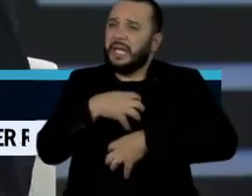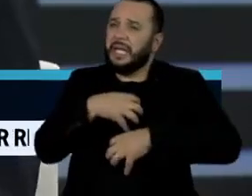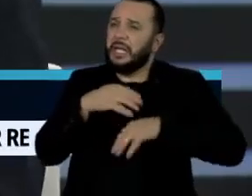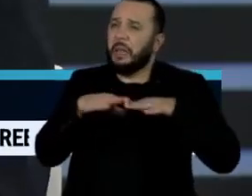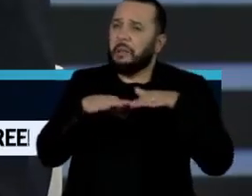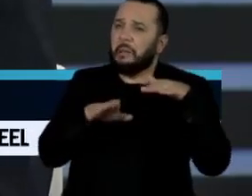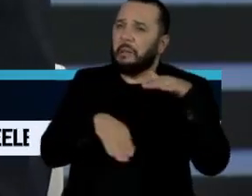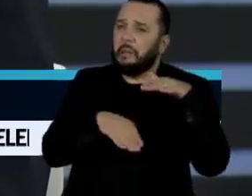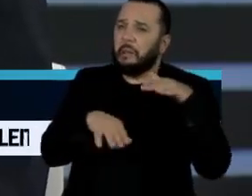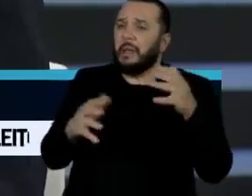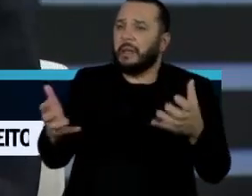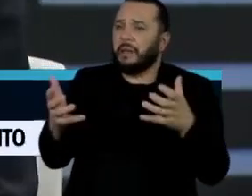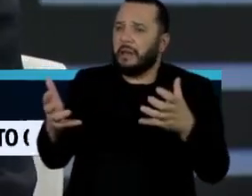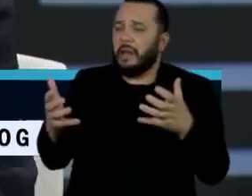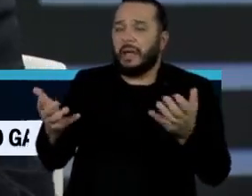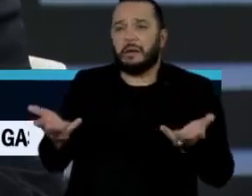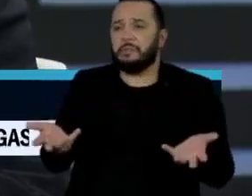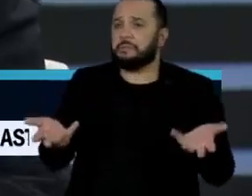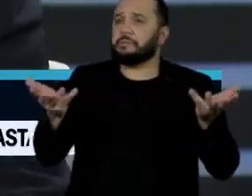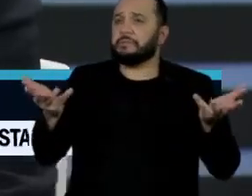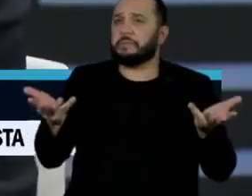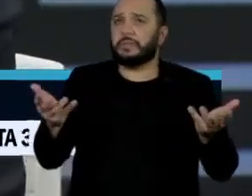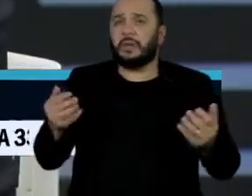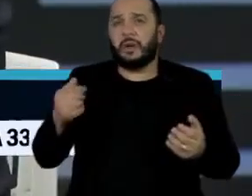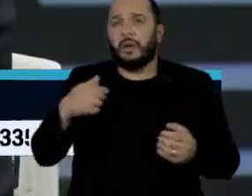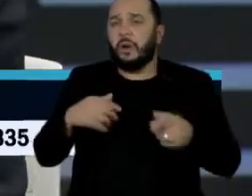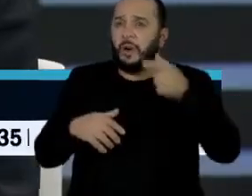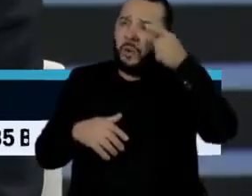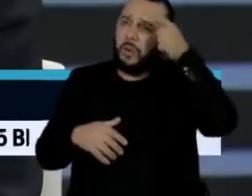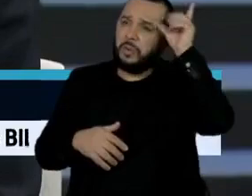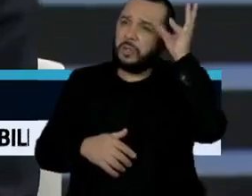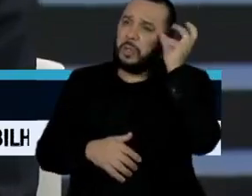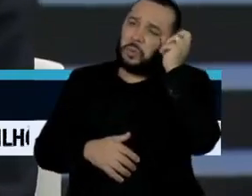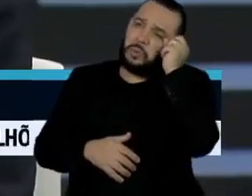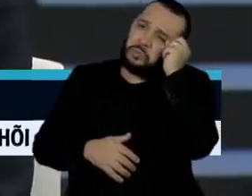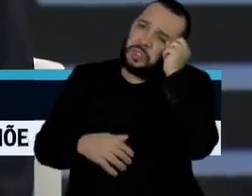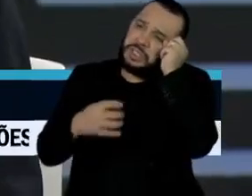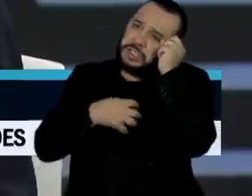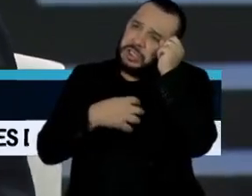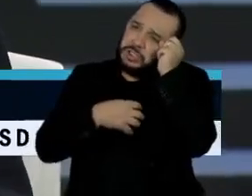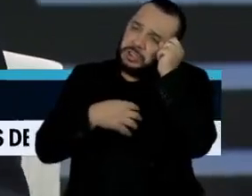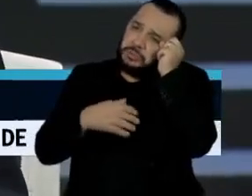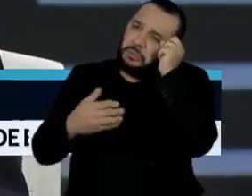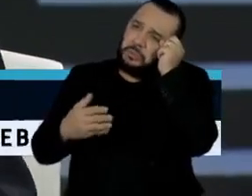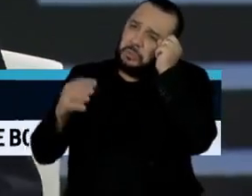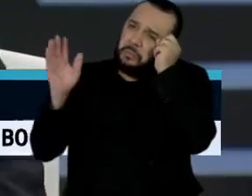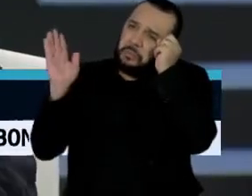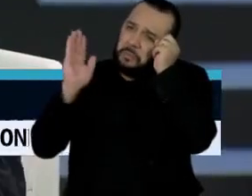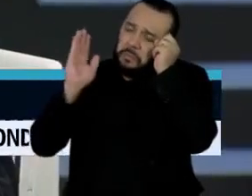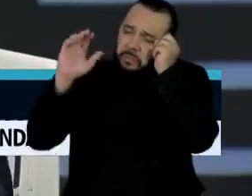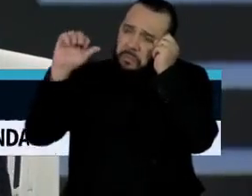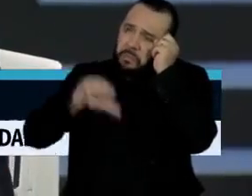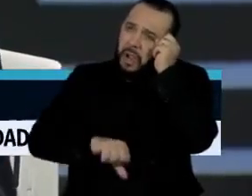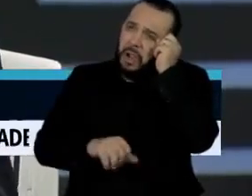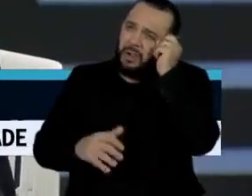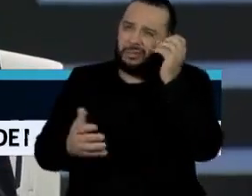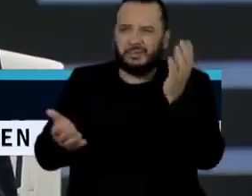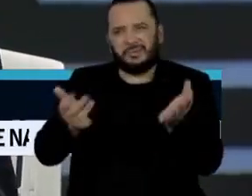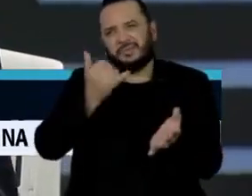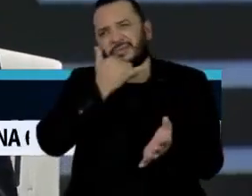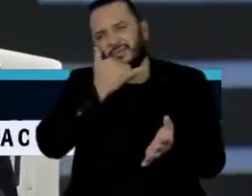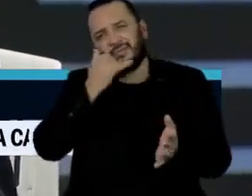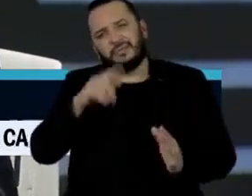suficiente a ser reconhecido foi dormir ontem e se sentir o pequenininho não os militares estão